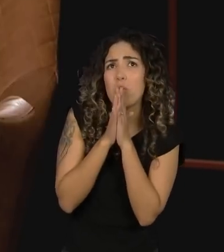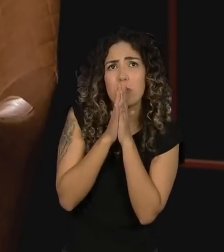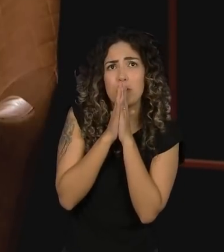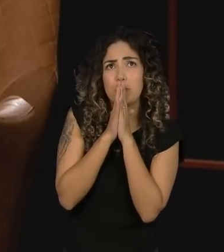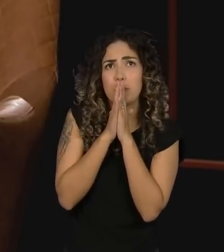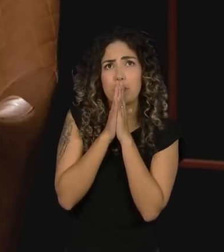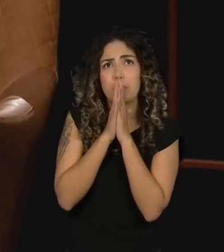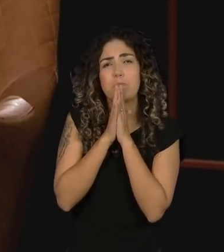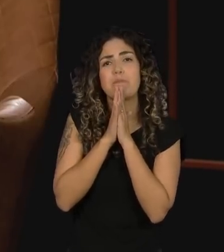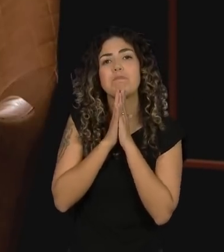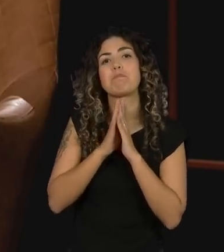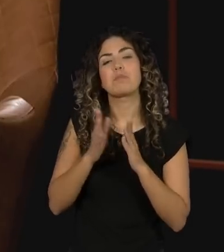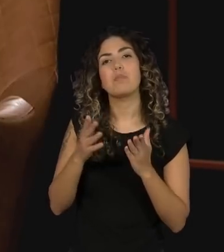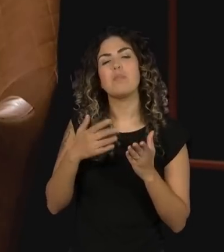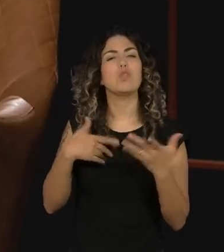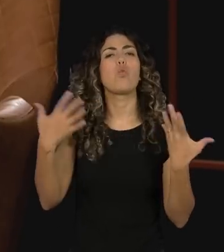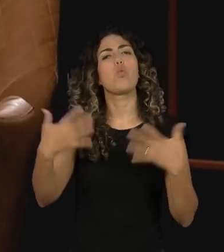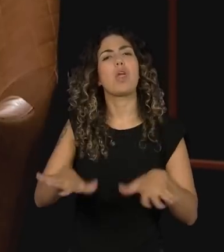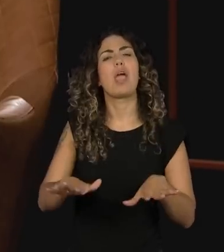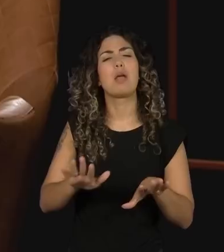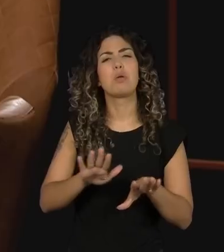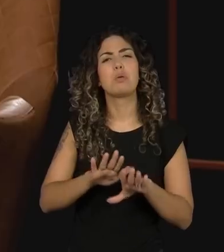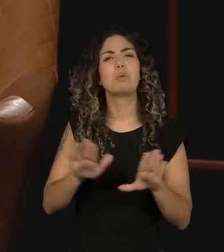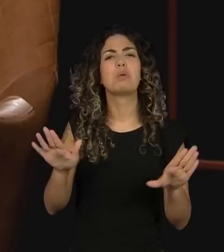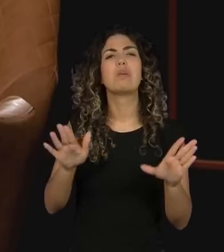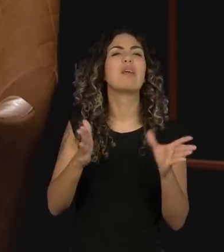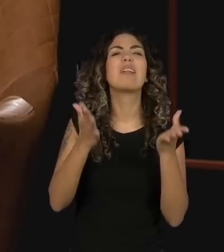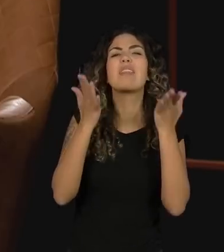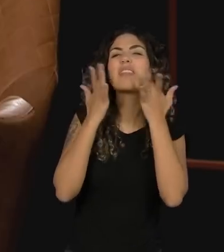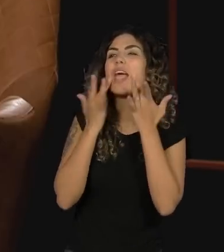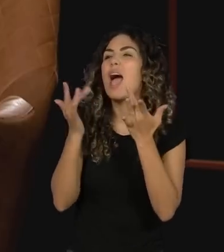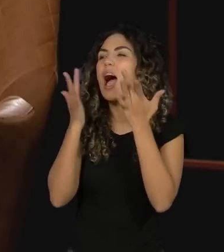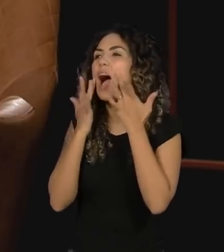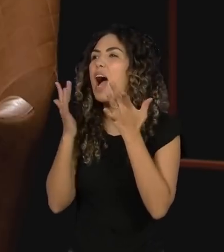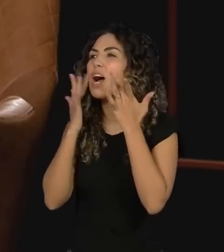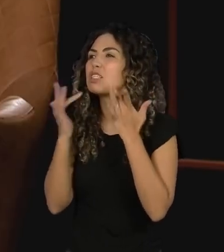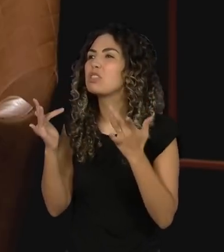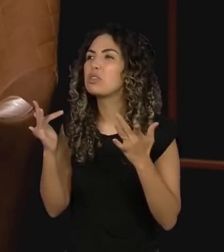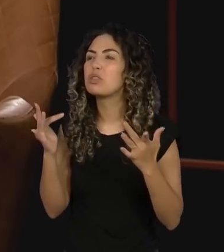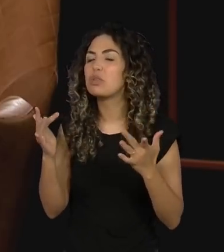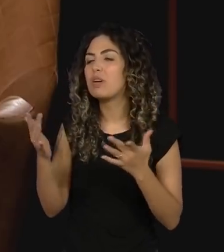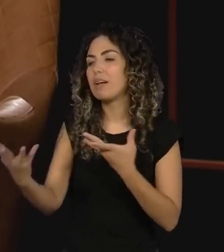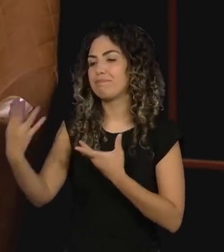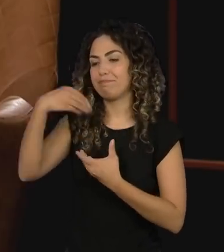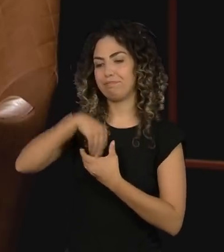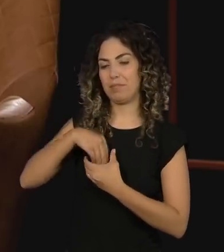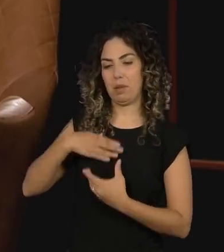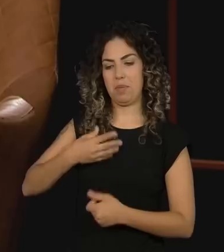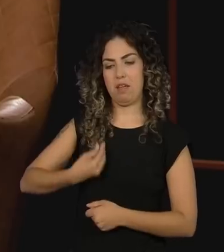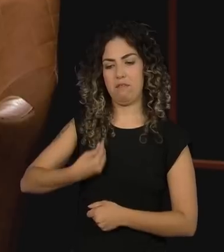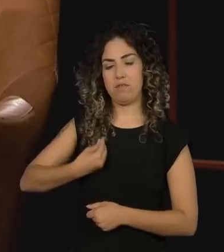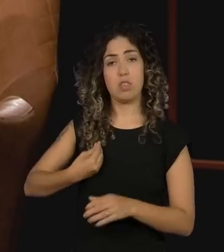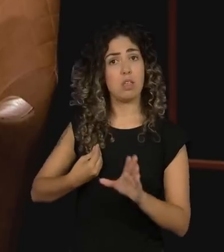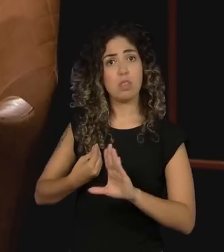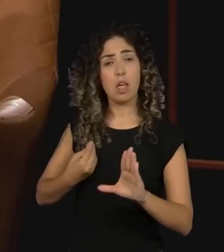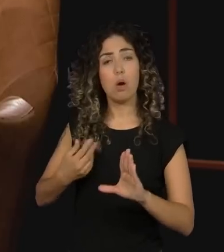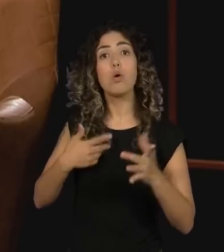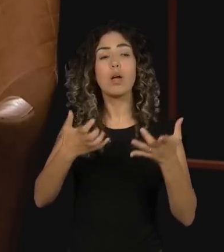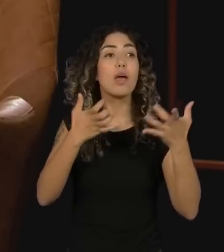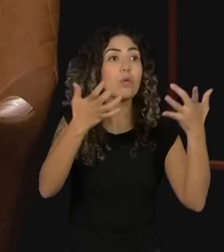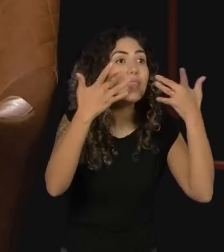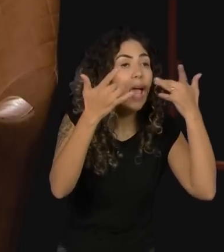O Amir diz, eu não quero teatro na minha vida, eu quero vida no meu teatro. Para você poder